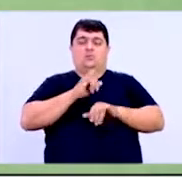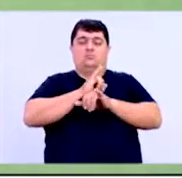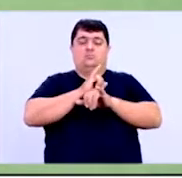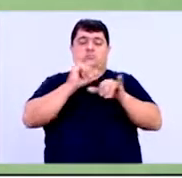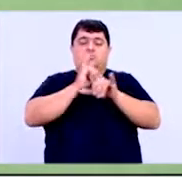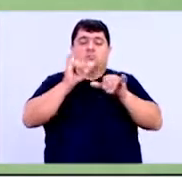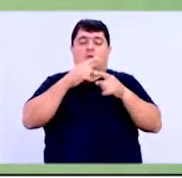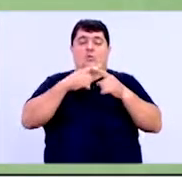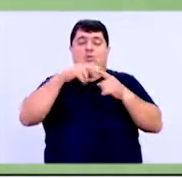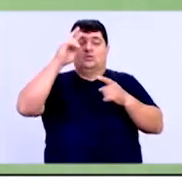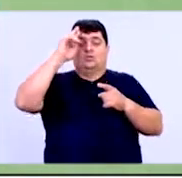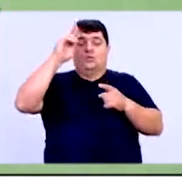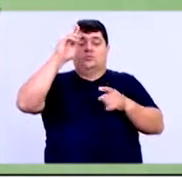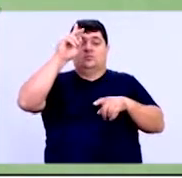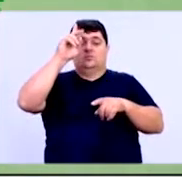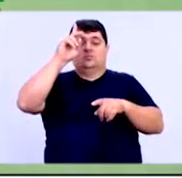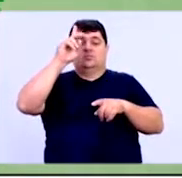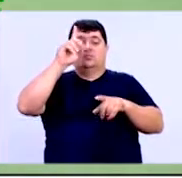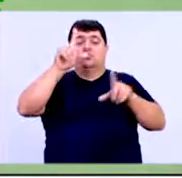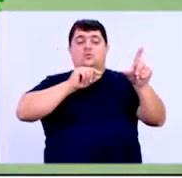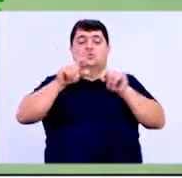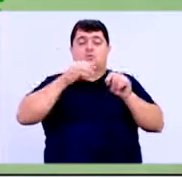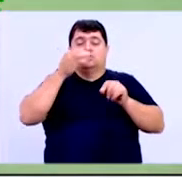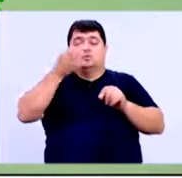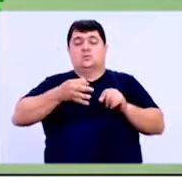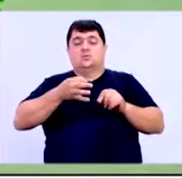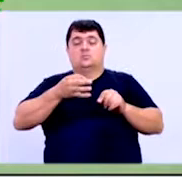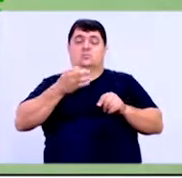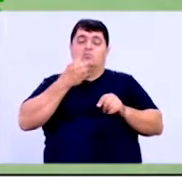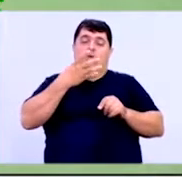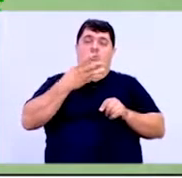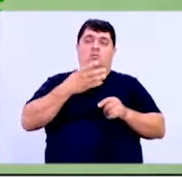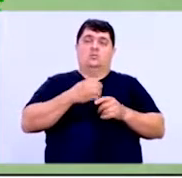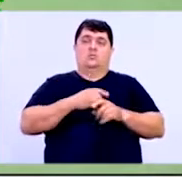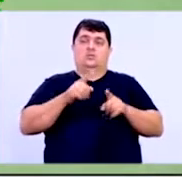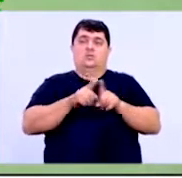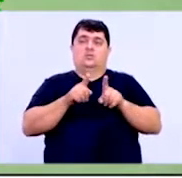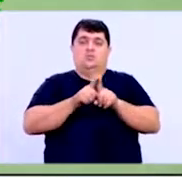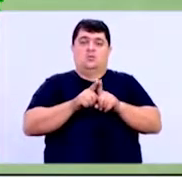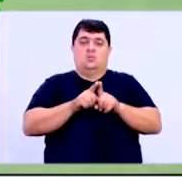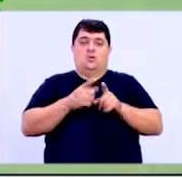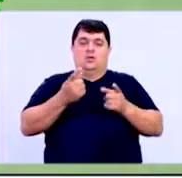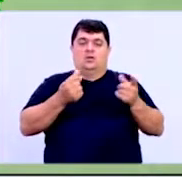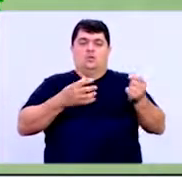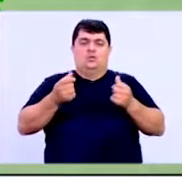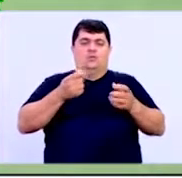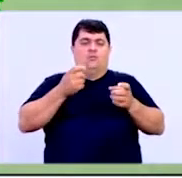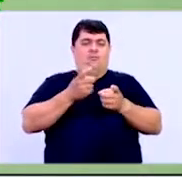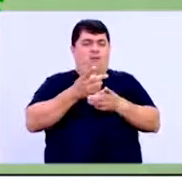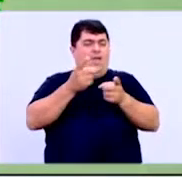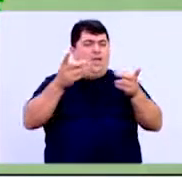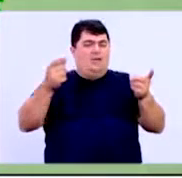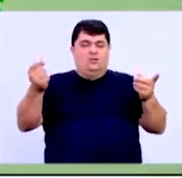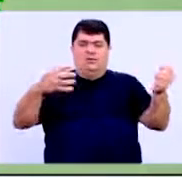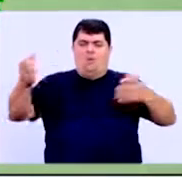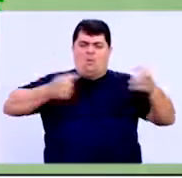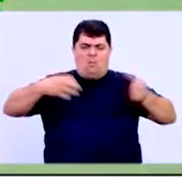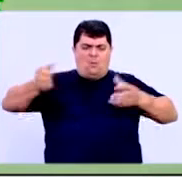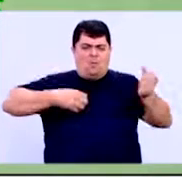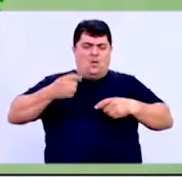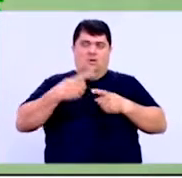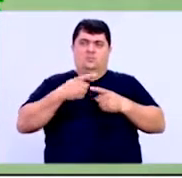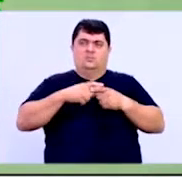de decisões, significa análise dos dados e maximizar os rendimentos, ou seja,